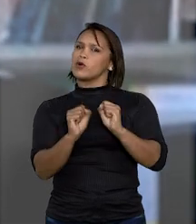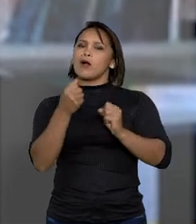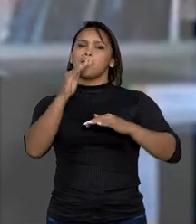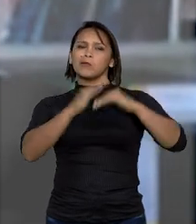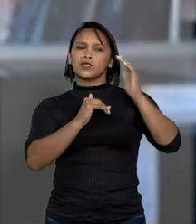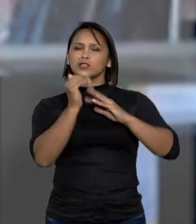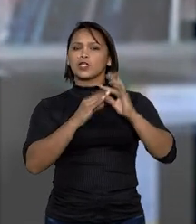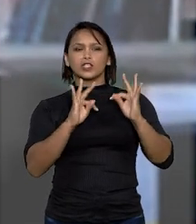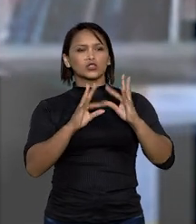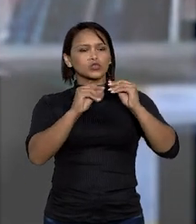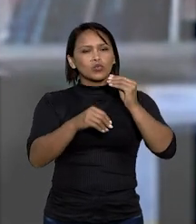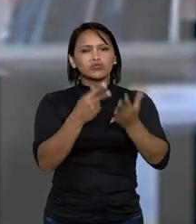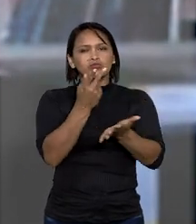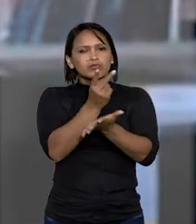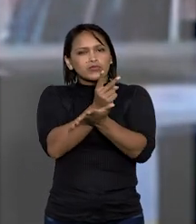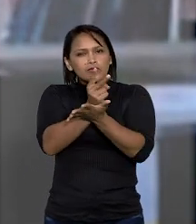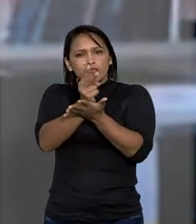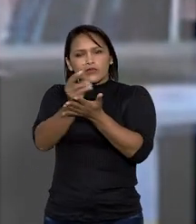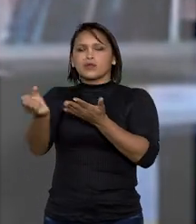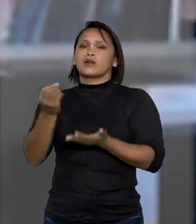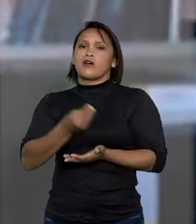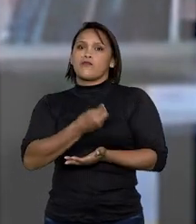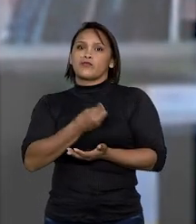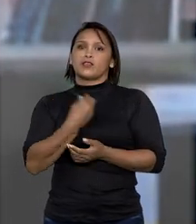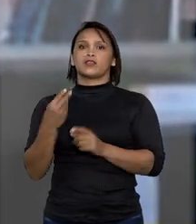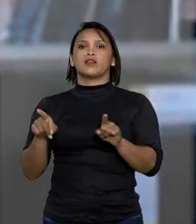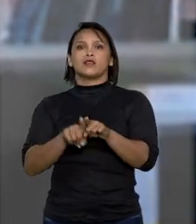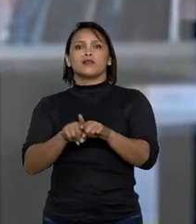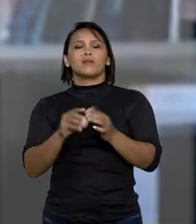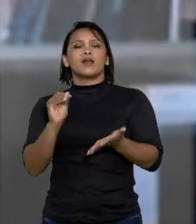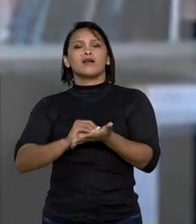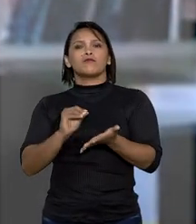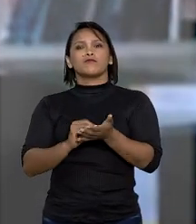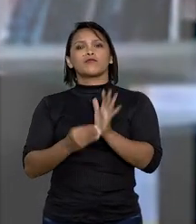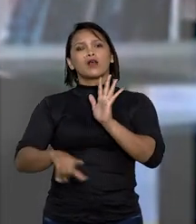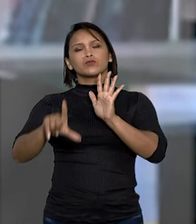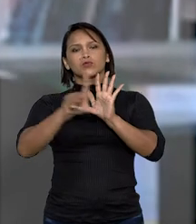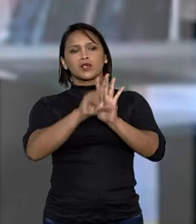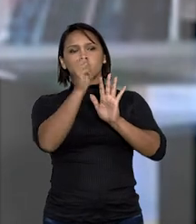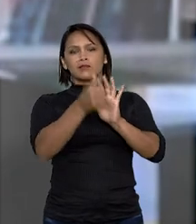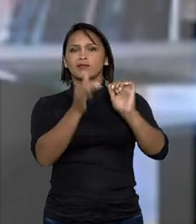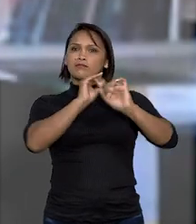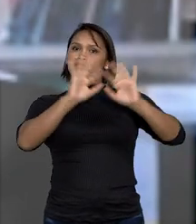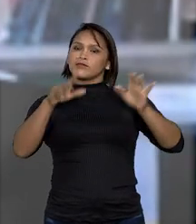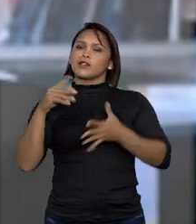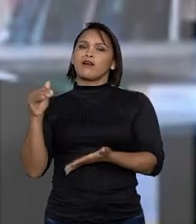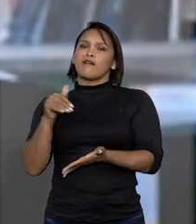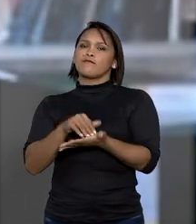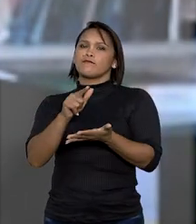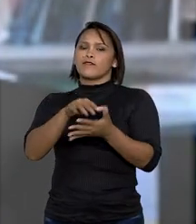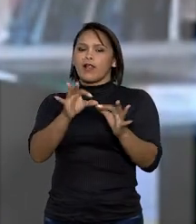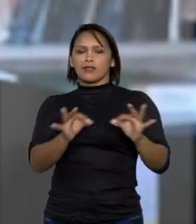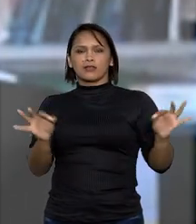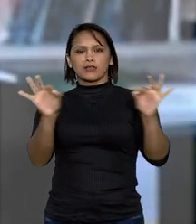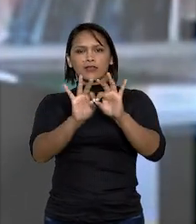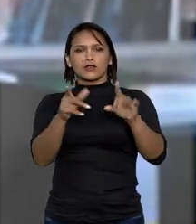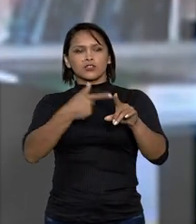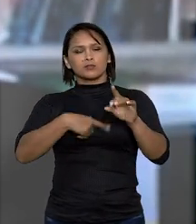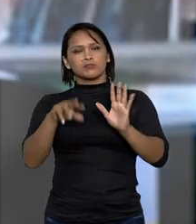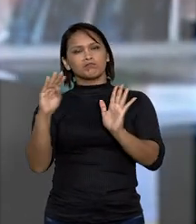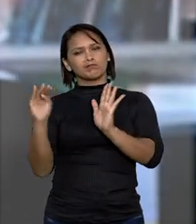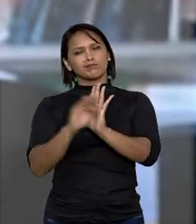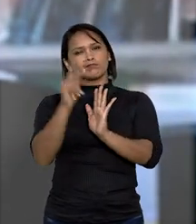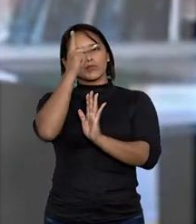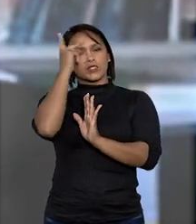todos os atos da vida civil a relatora também destacou que na falta de exigência legal expressa a validade de contrato firmado por